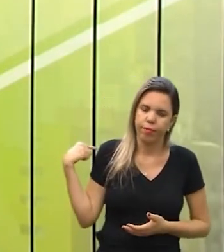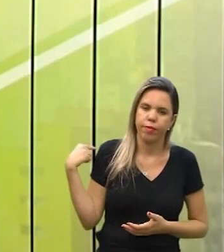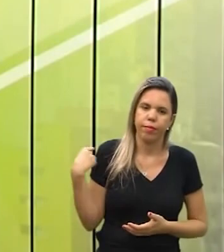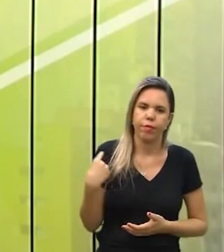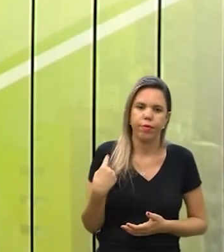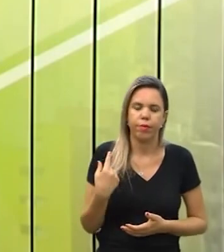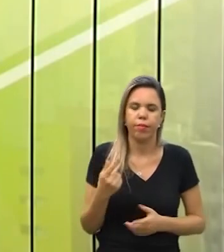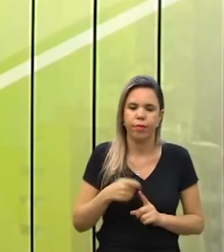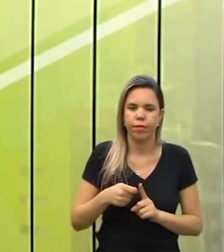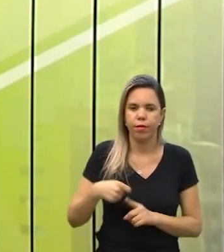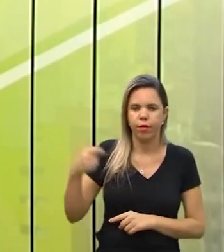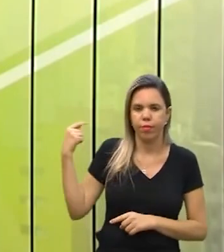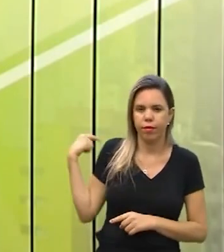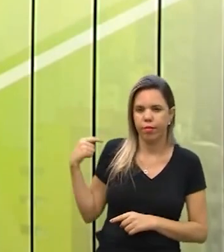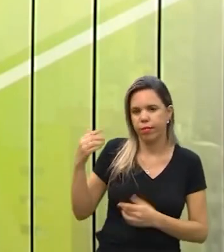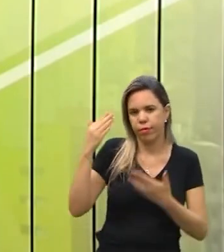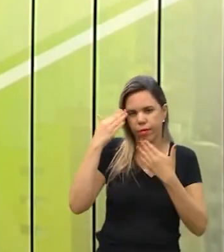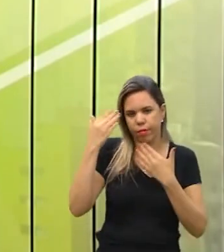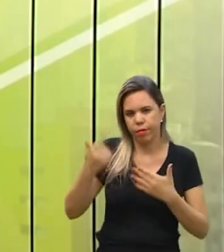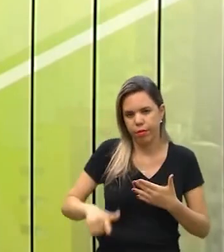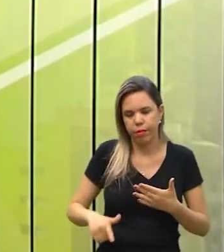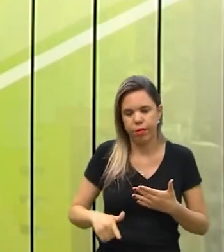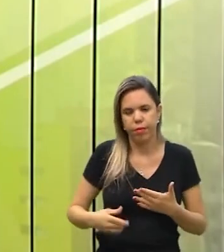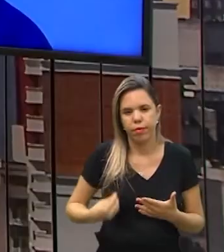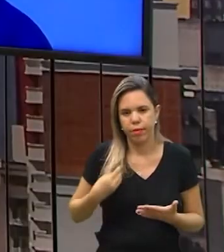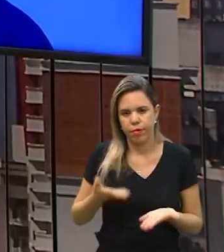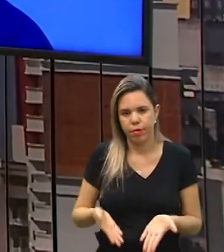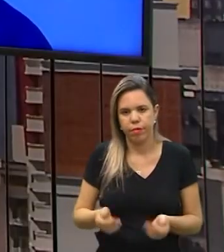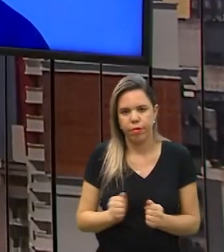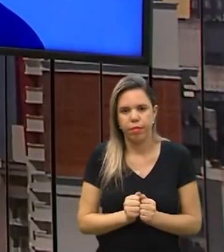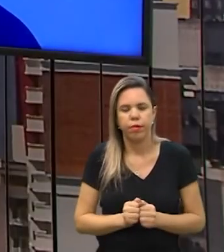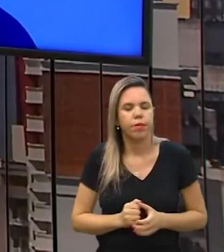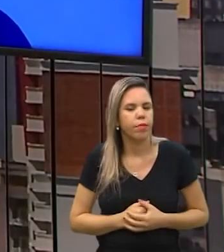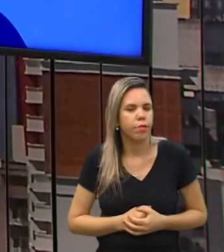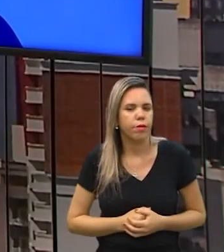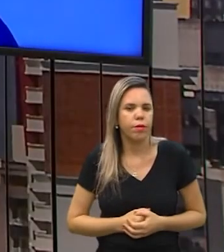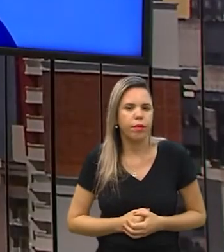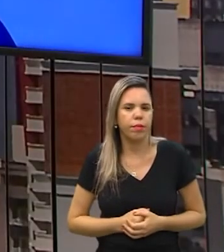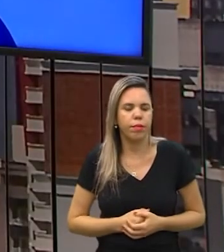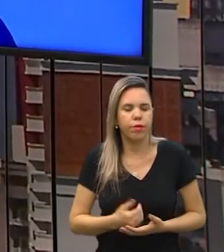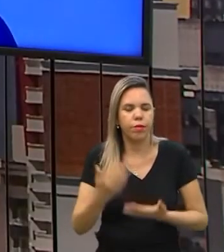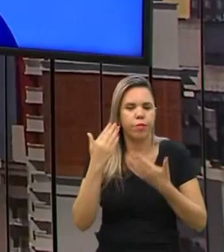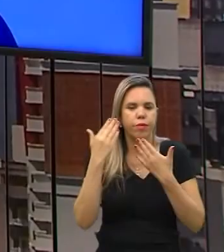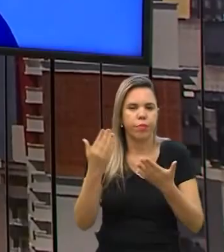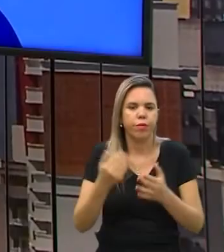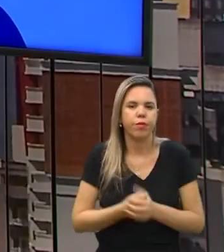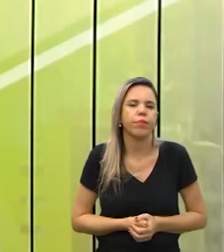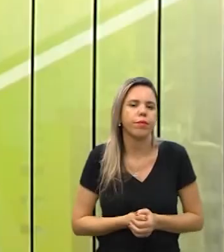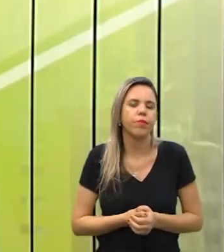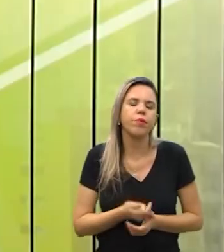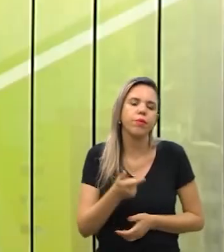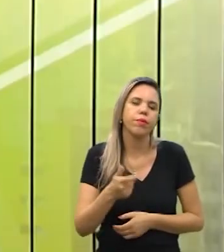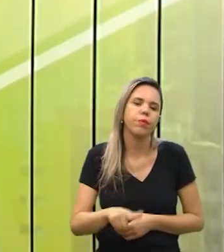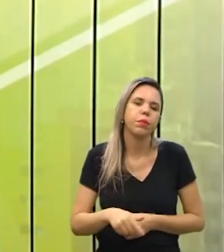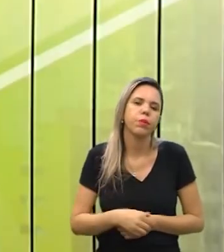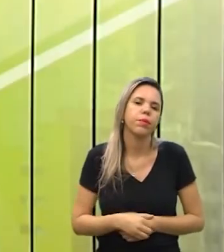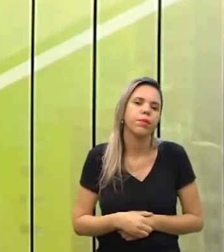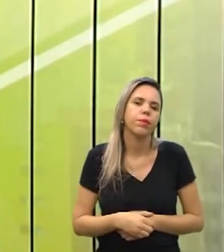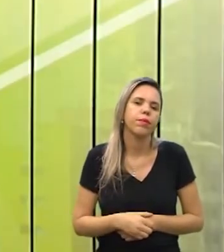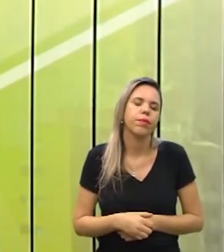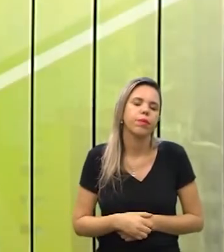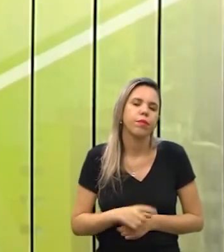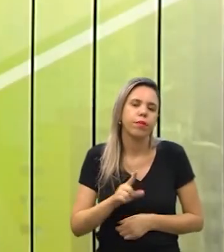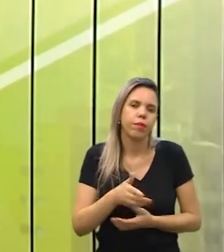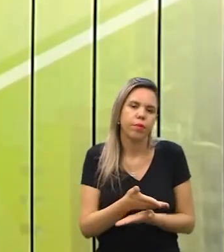meses atrás, né? Obrigada mais uma vez por estar aqui com a gente. Eu que agradeço, mais uma vez. Então, essas